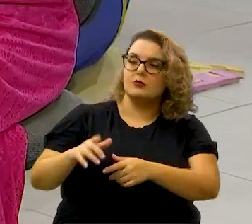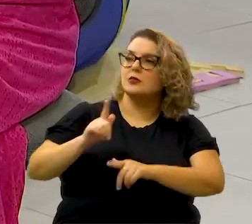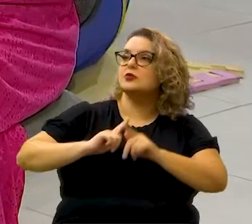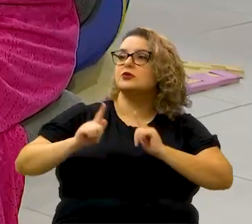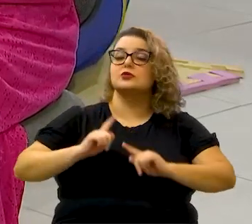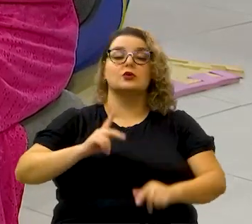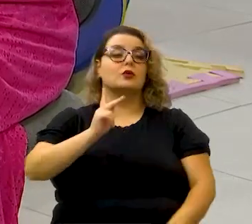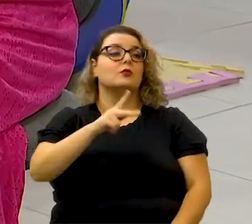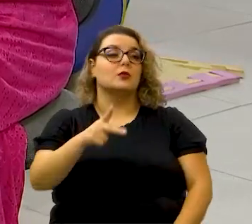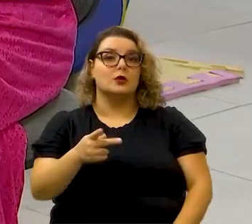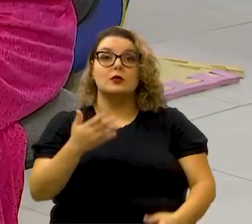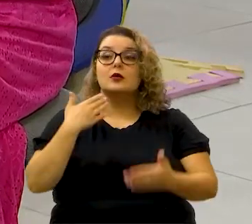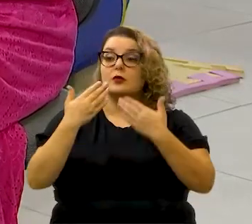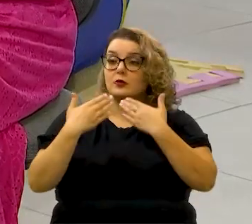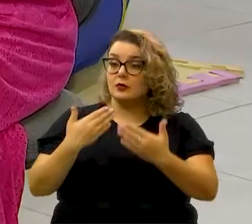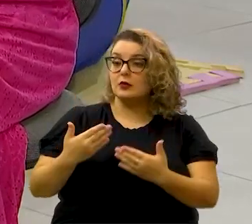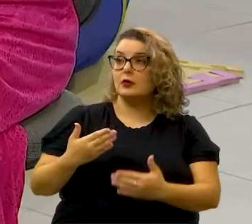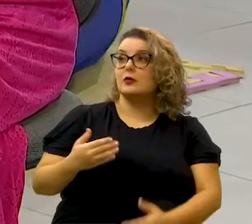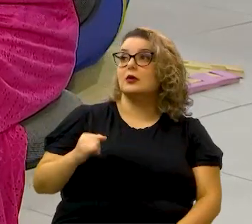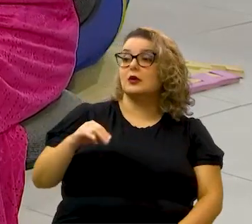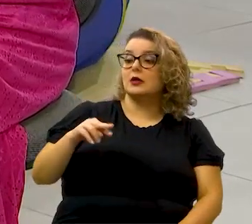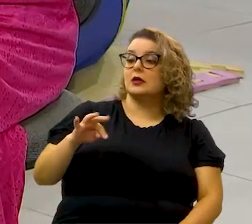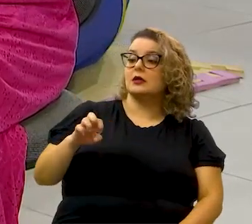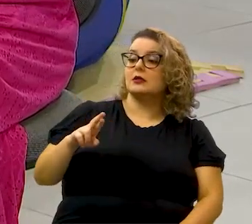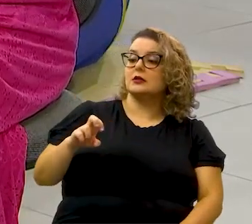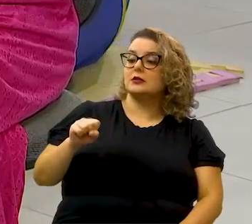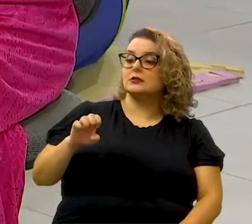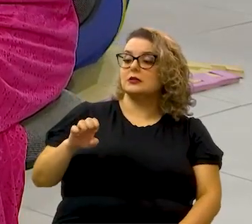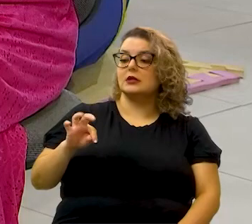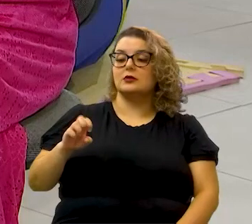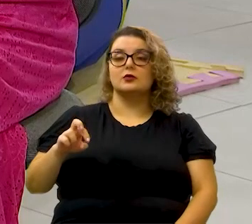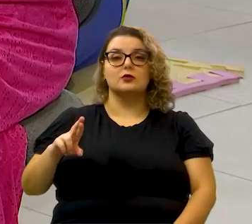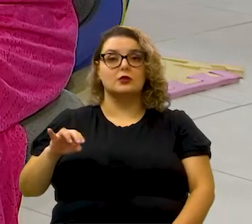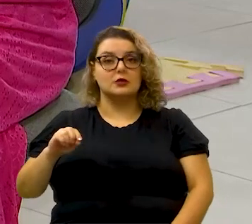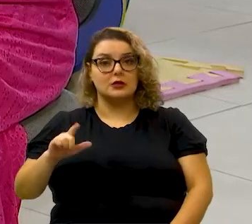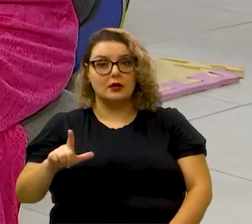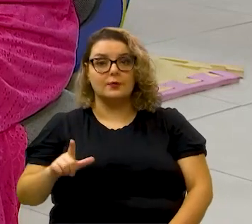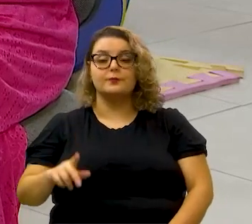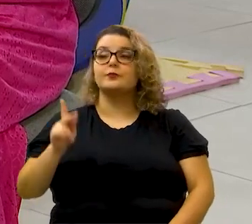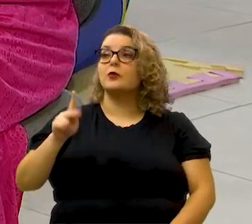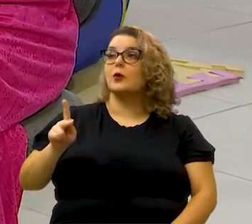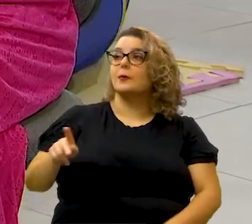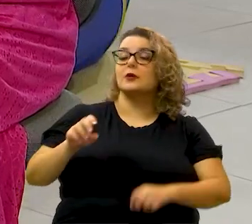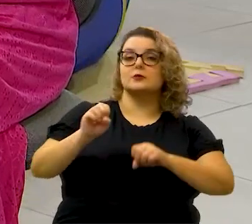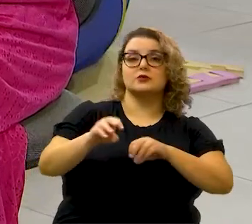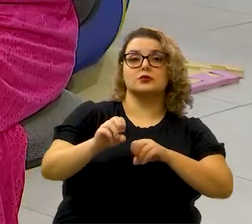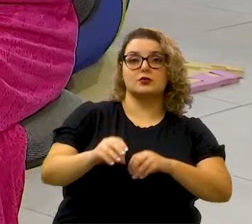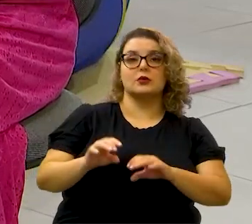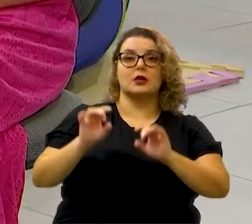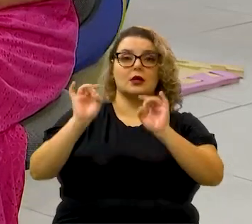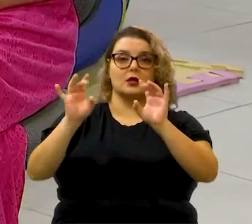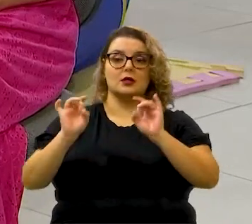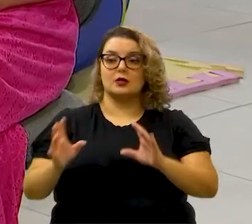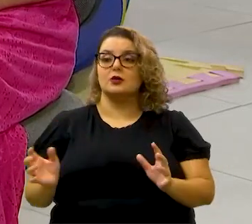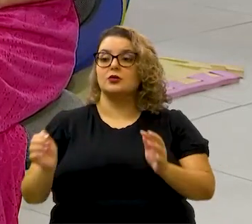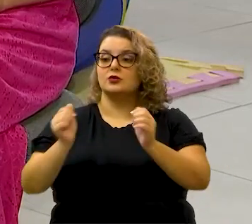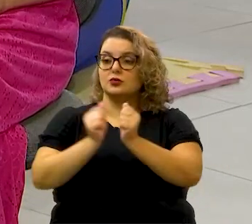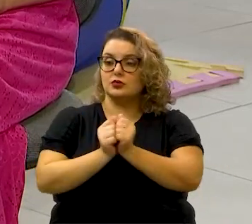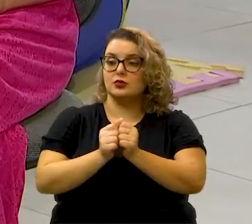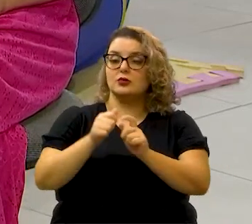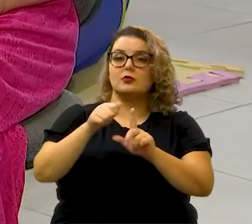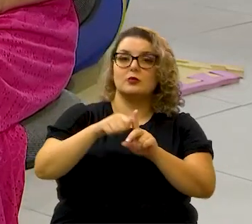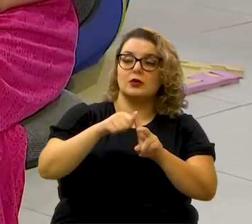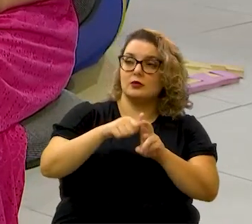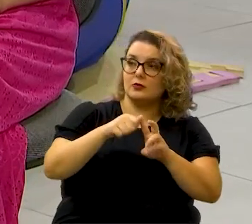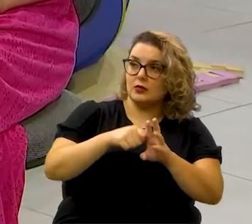com a equipe gestora, com o professor e até os diálogos intersetoriais. Então, esse professor de educação especial, nós nos reunimos